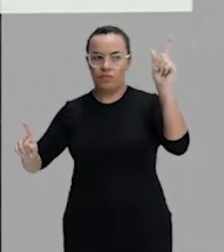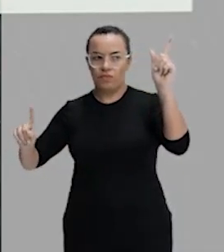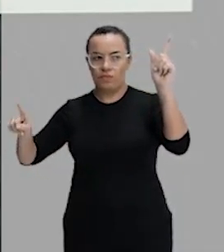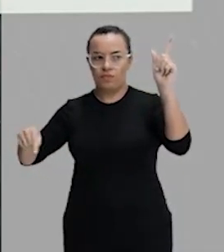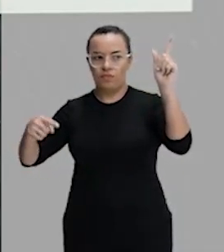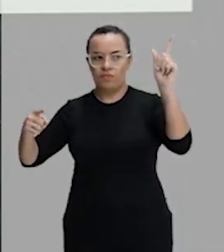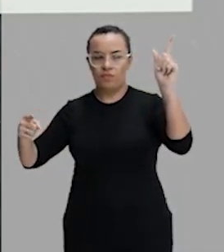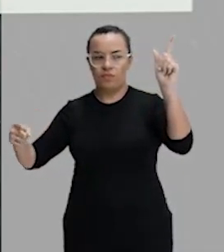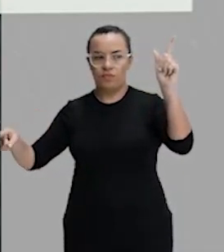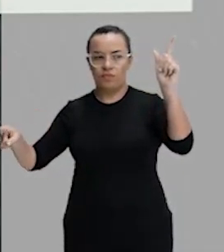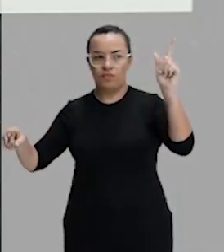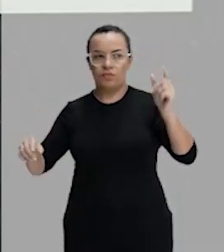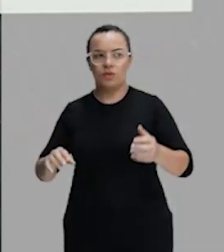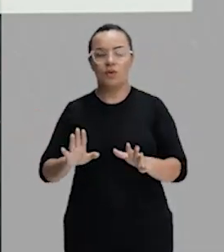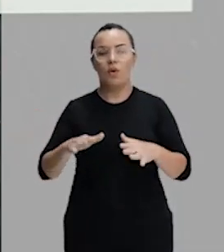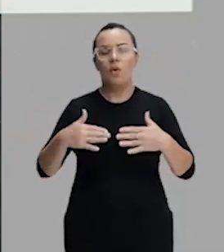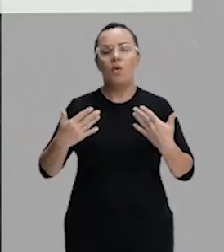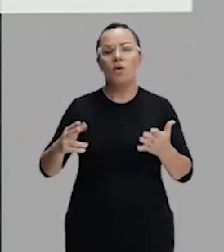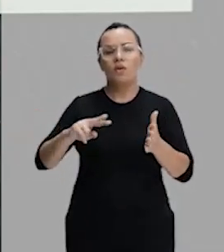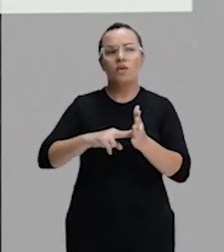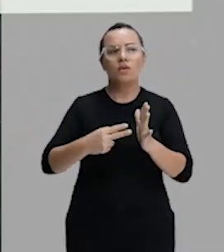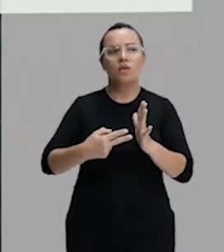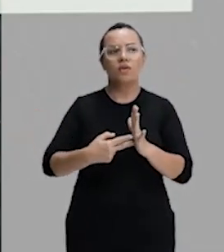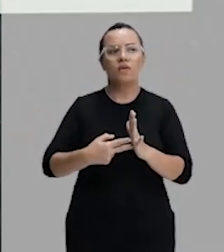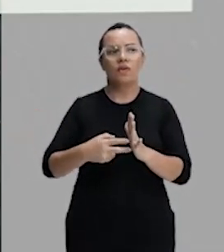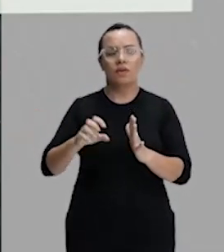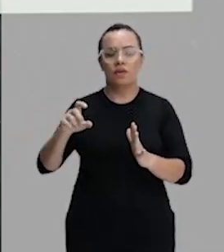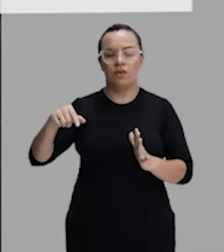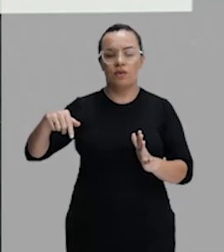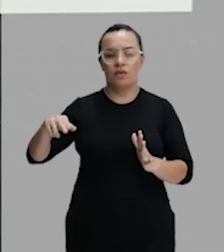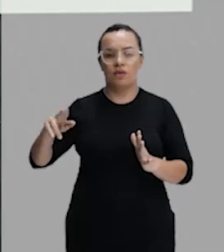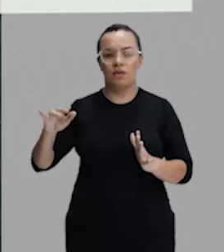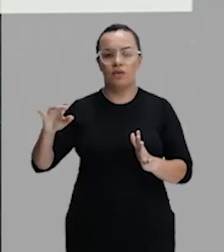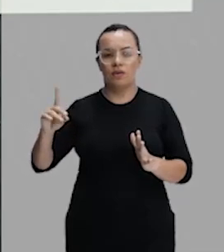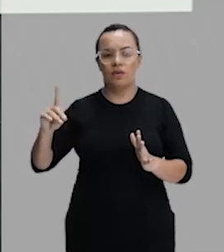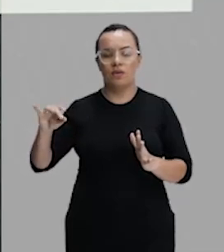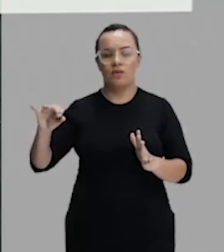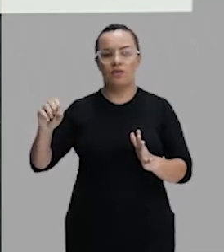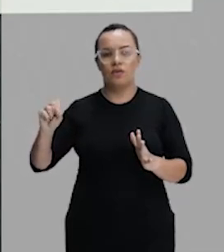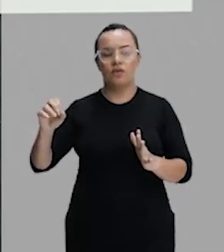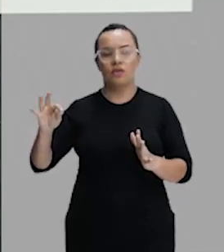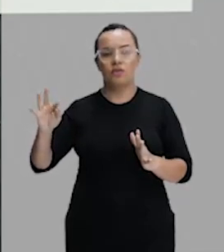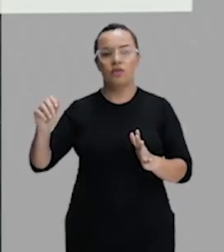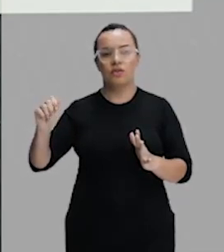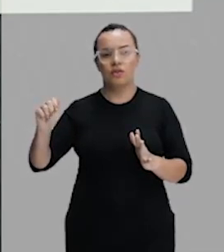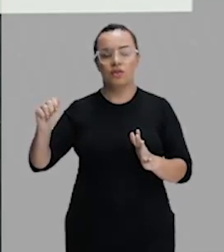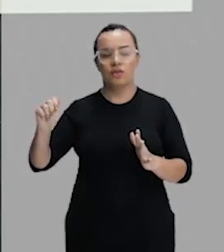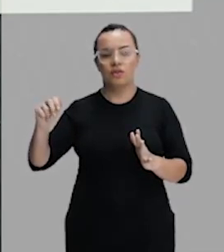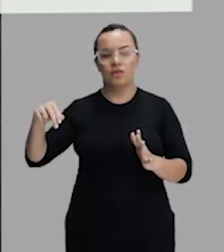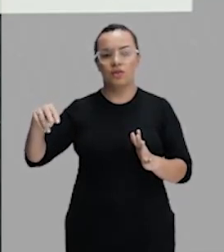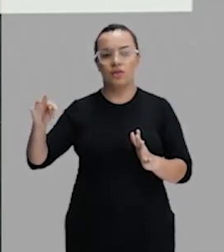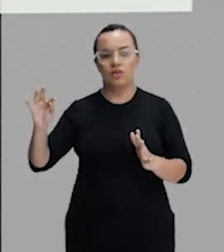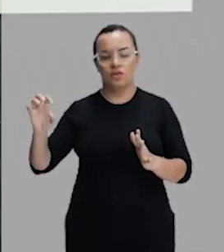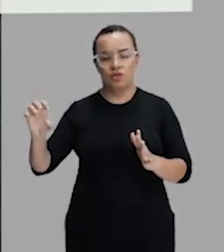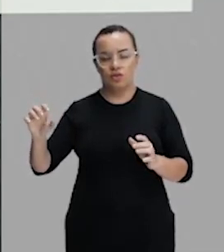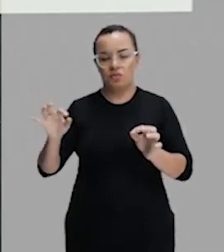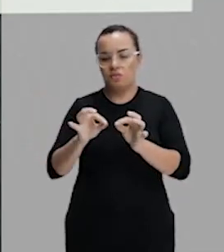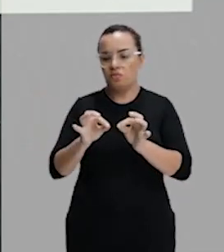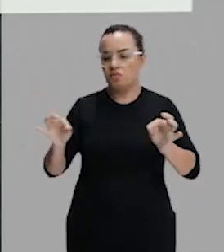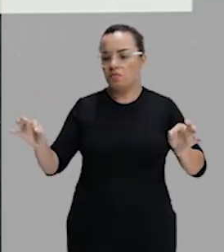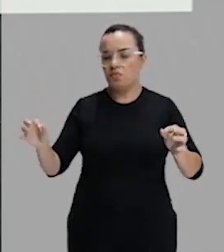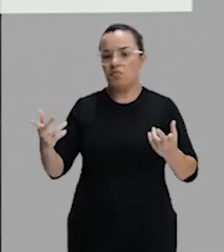que significa a palavra equidistante? Significa a palavra mesma distância, tá? Um plano